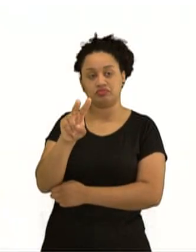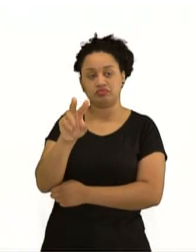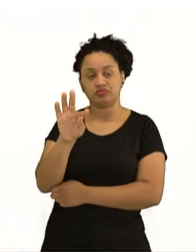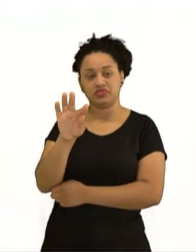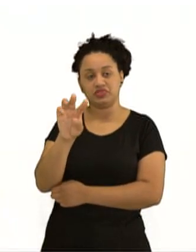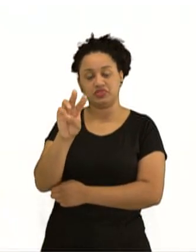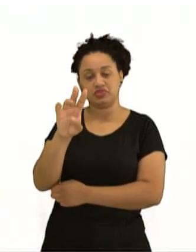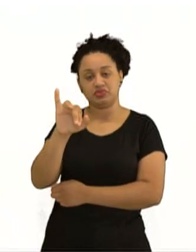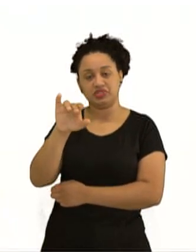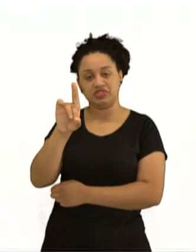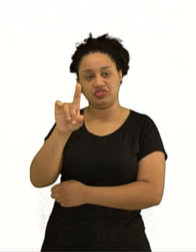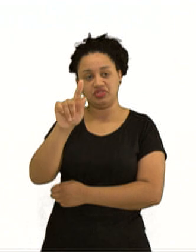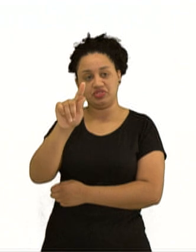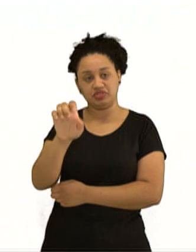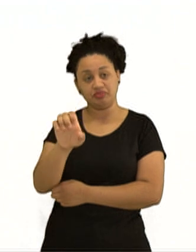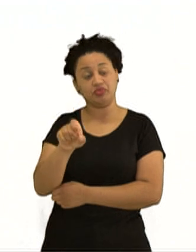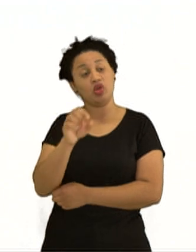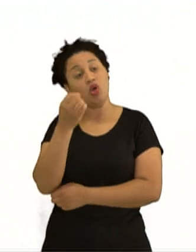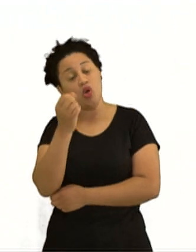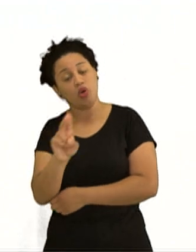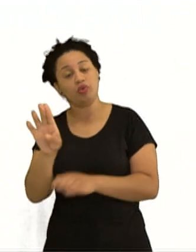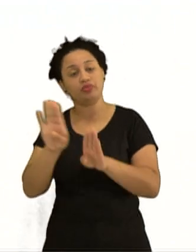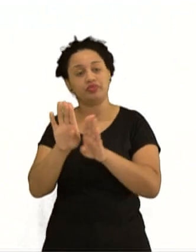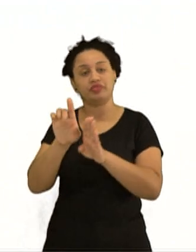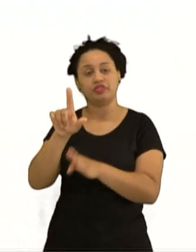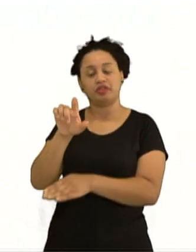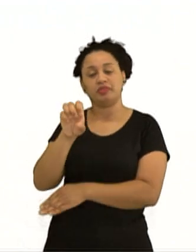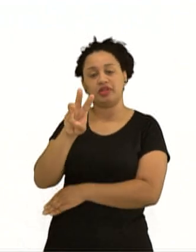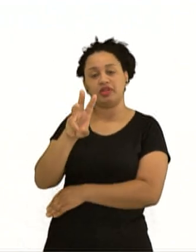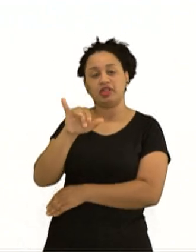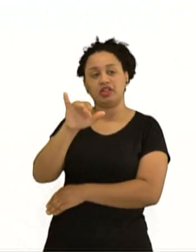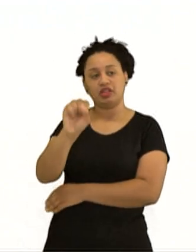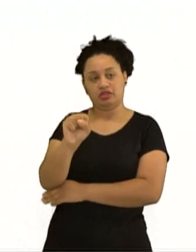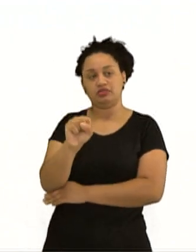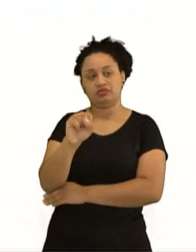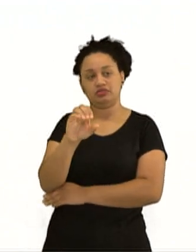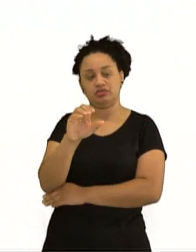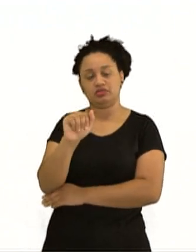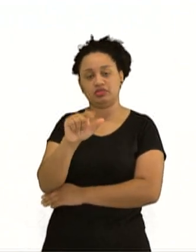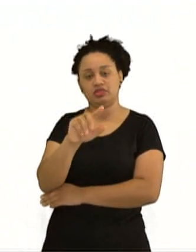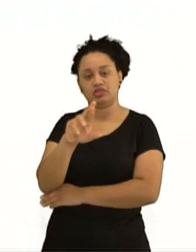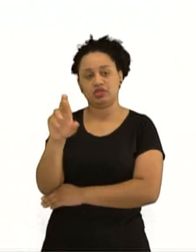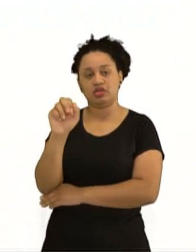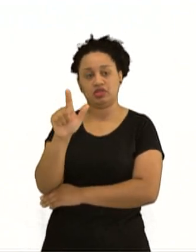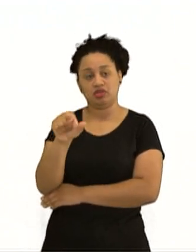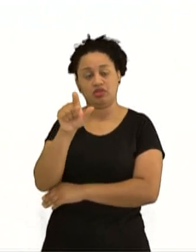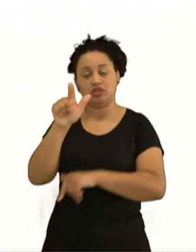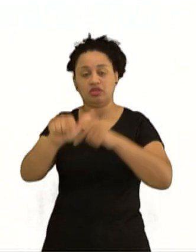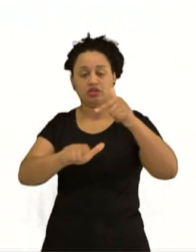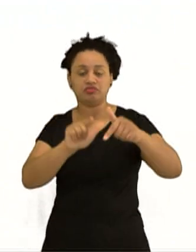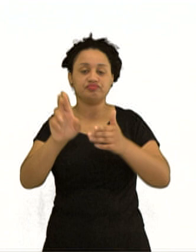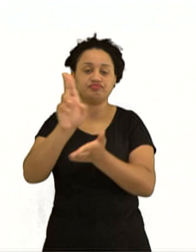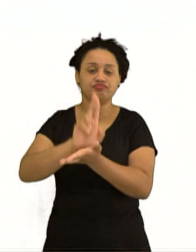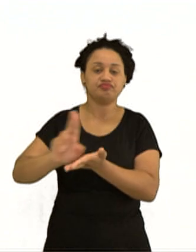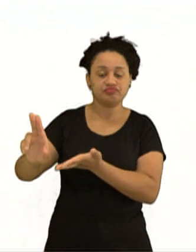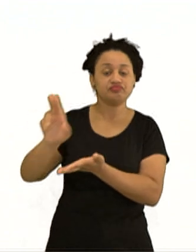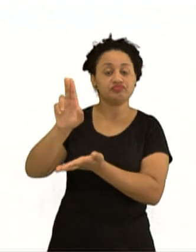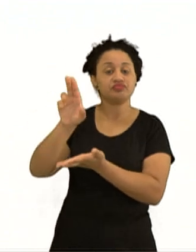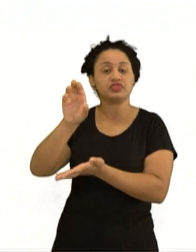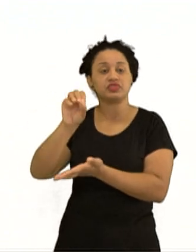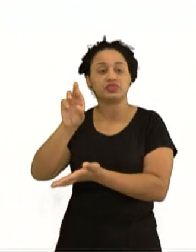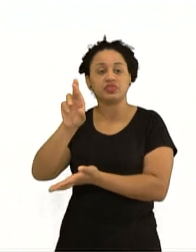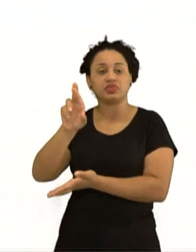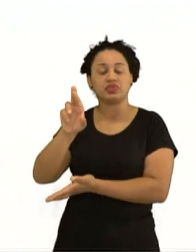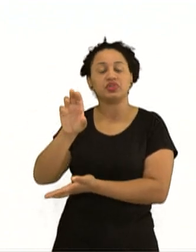na Universidade de Oxford. Isso mesmo. Ele é mais conhecido por Lewis Carroll. Então, ele trabalhava